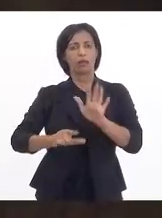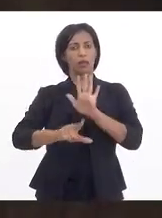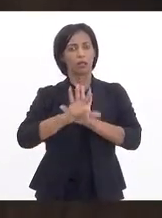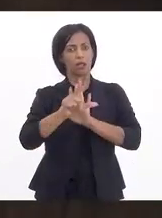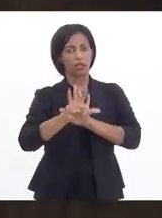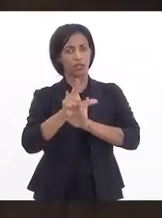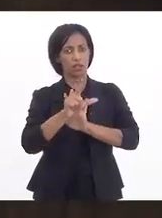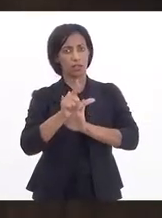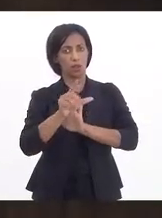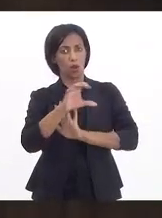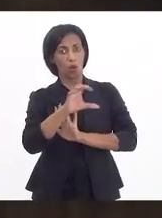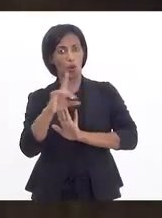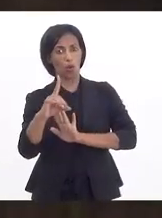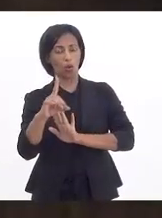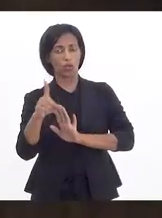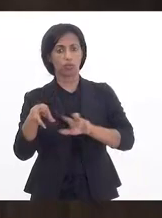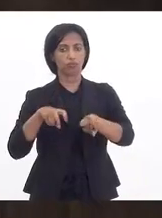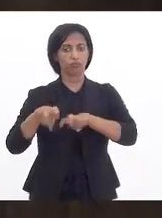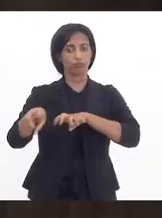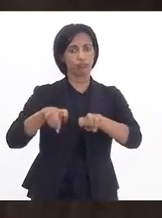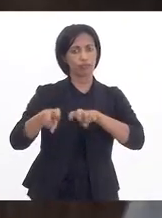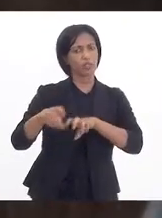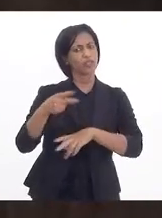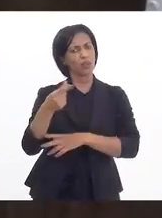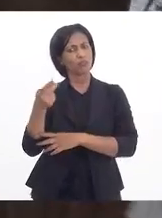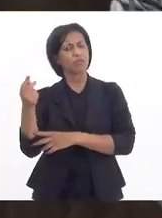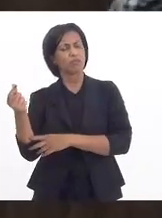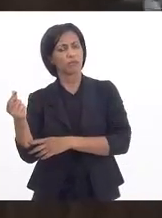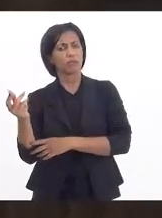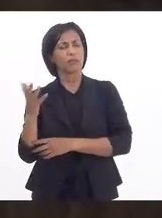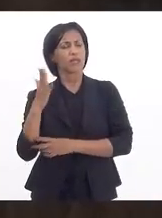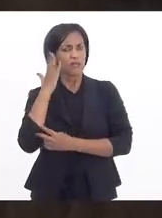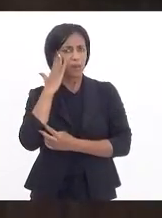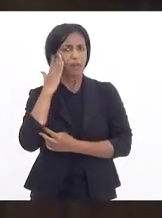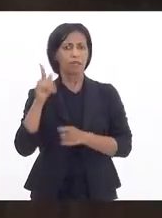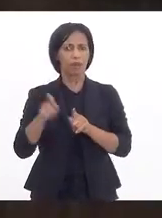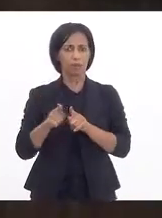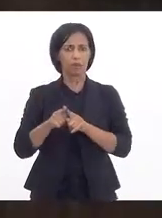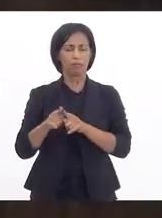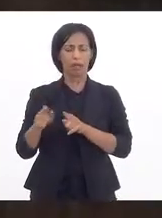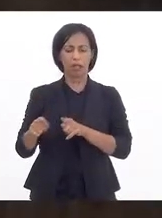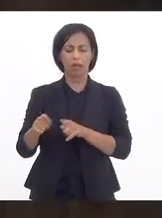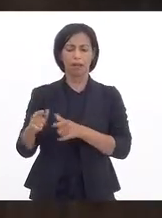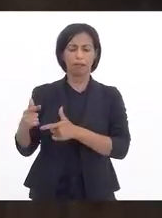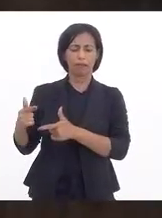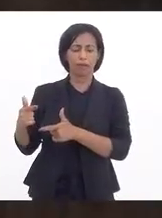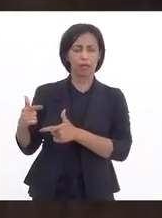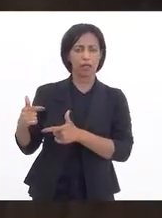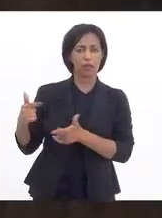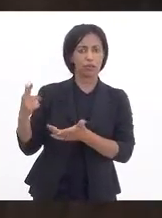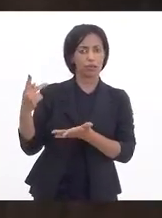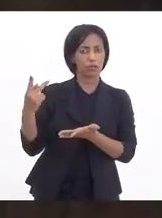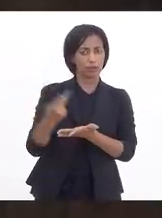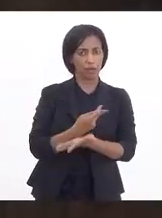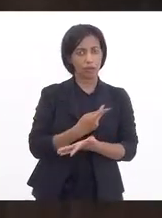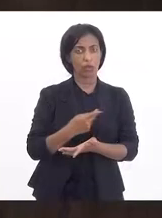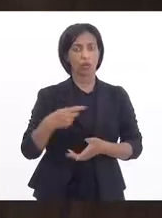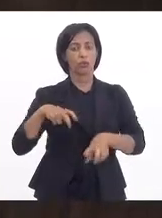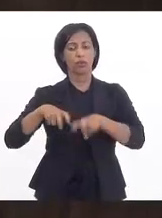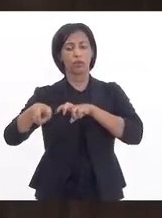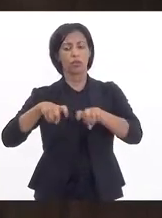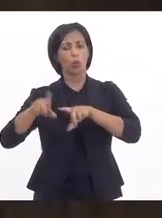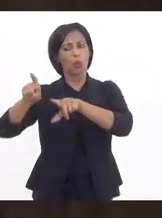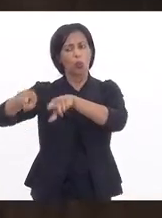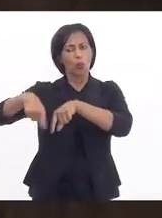o código de trânsito algum tempo né nós sabemos também que a situações Deputado Alexandre knoplock por exemplo o transporte escolar